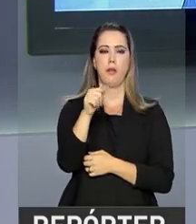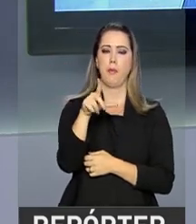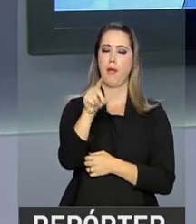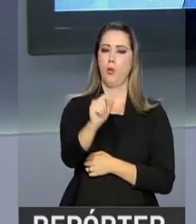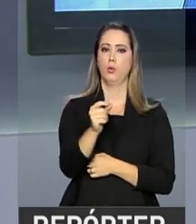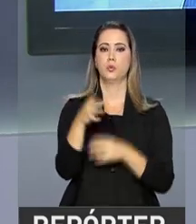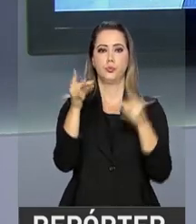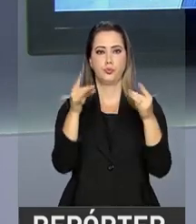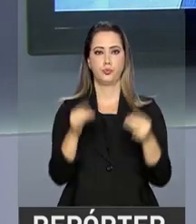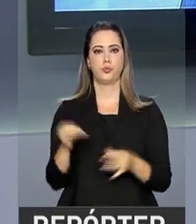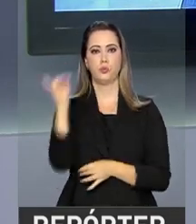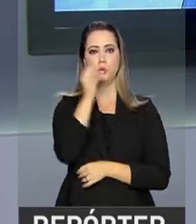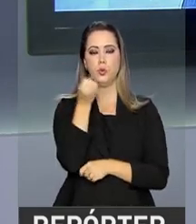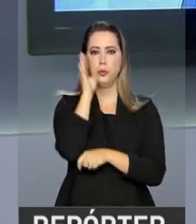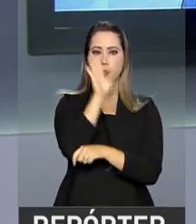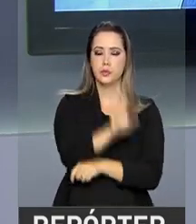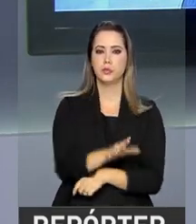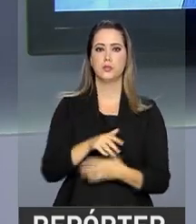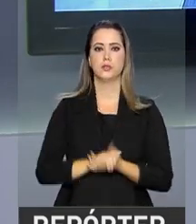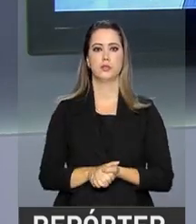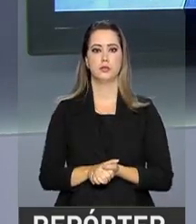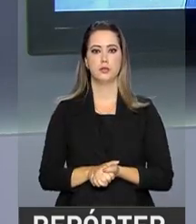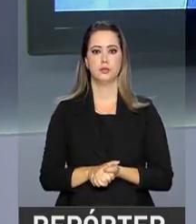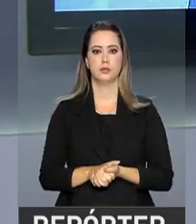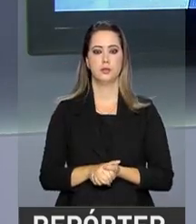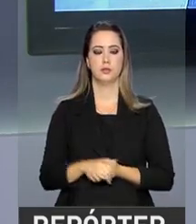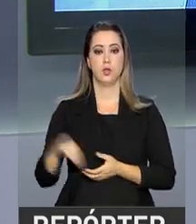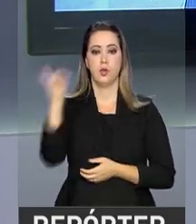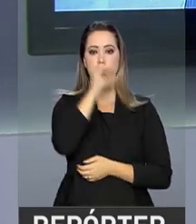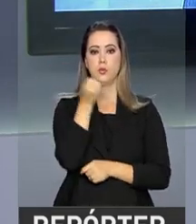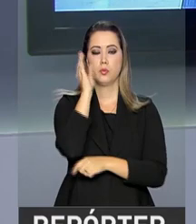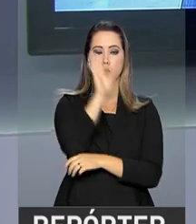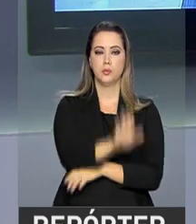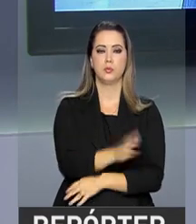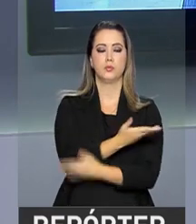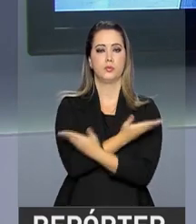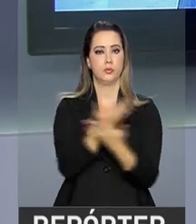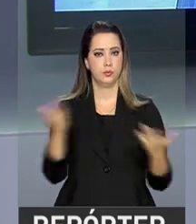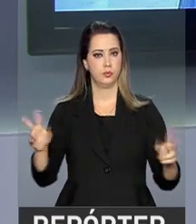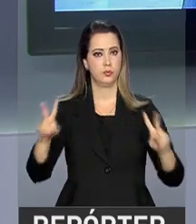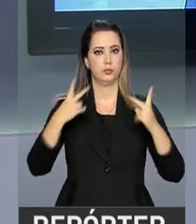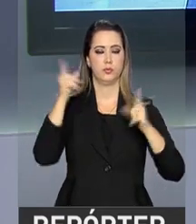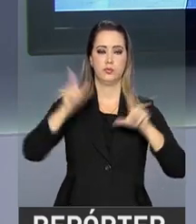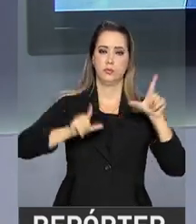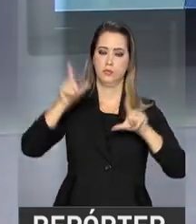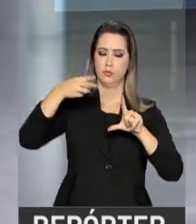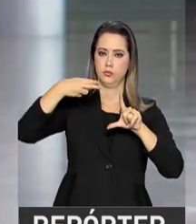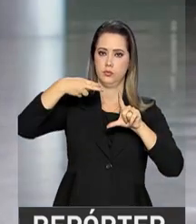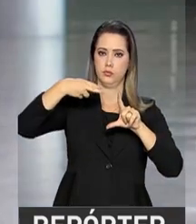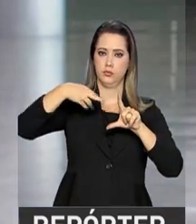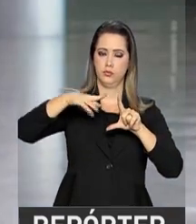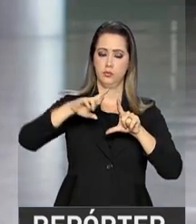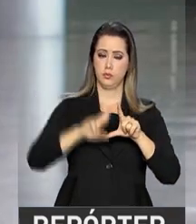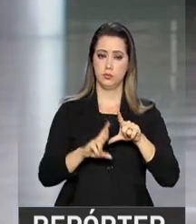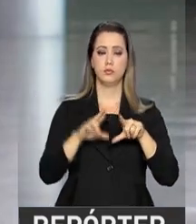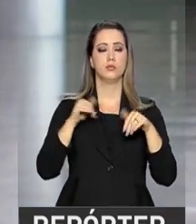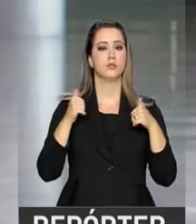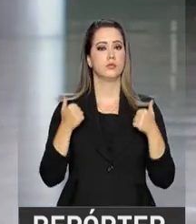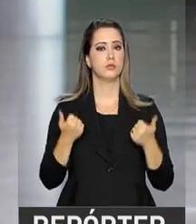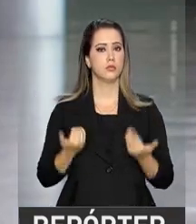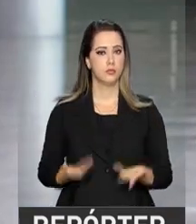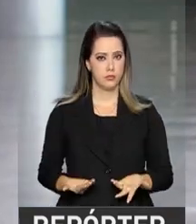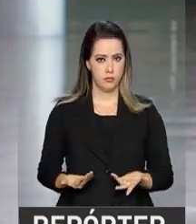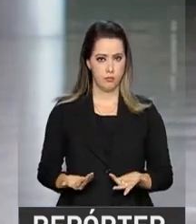sálvia olá paulo batalha pra você coloca isso a boa tarde boa tarde a todos que nos assistem na tv nbr